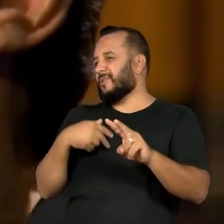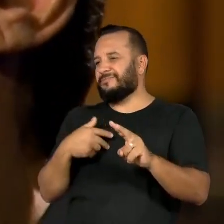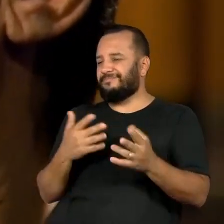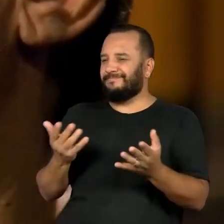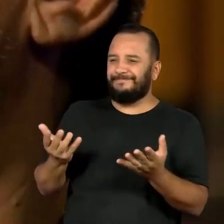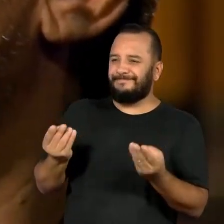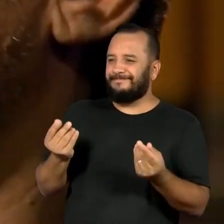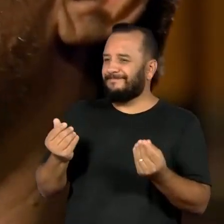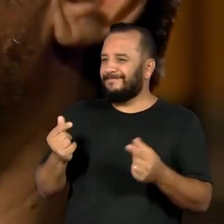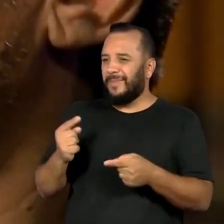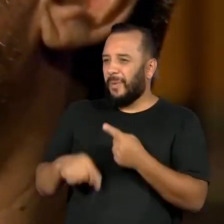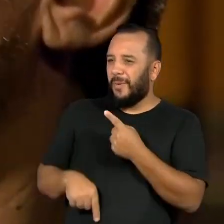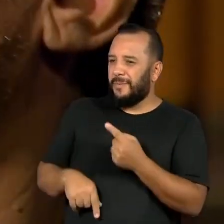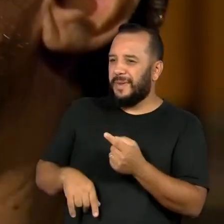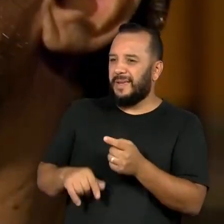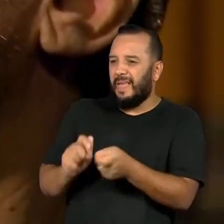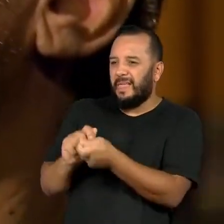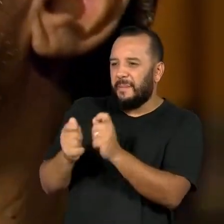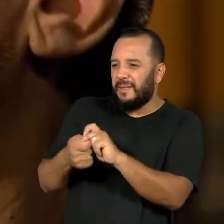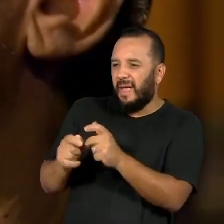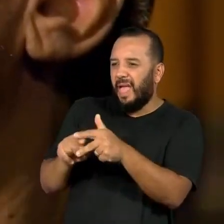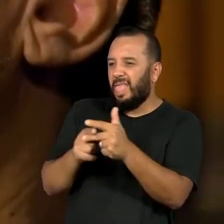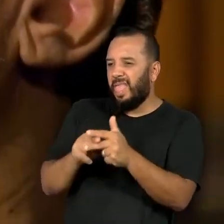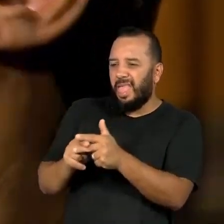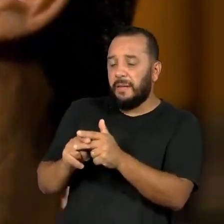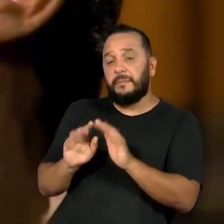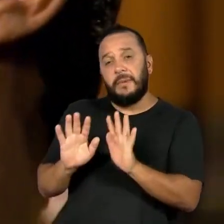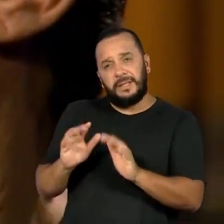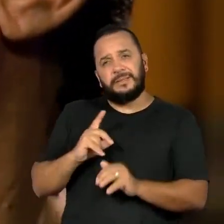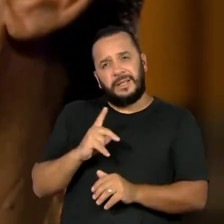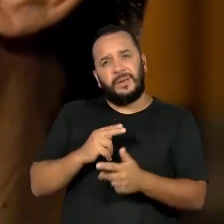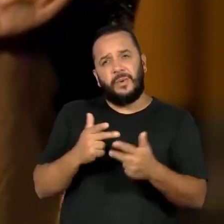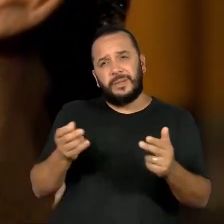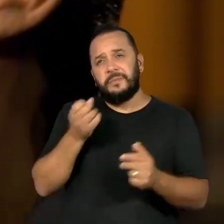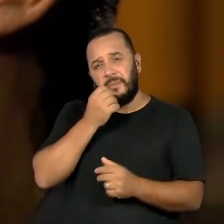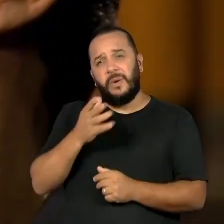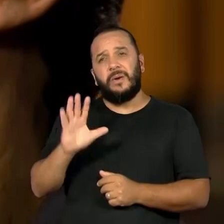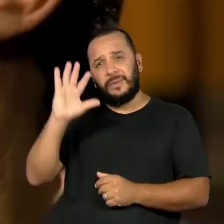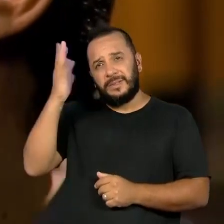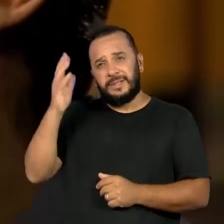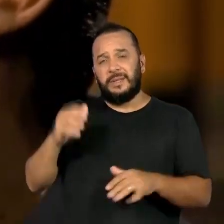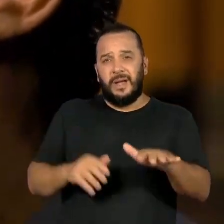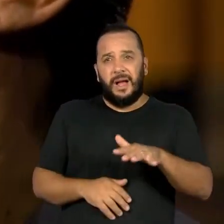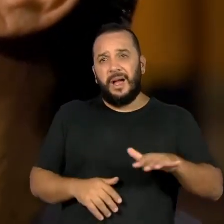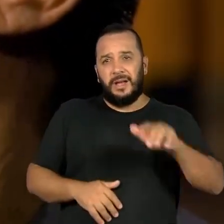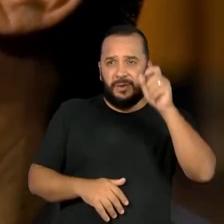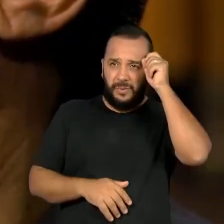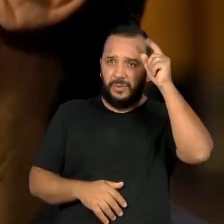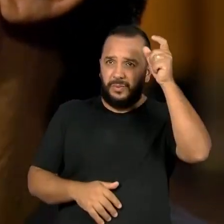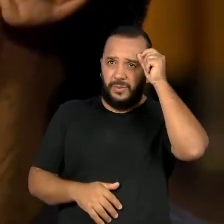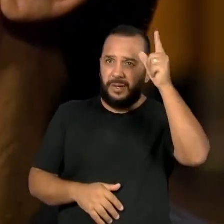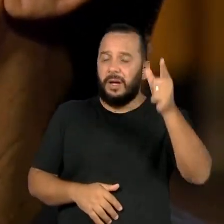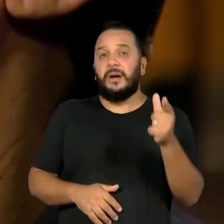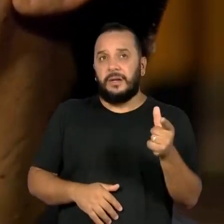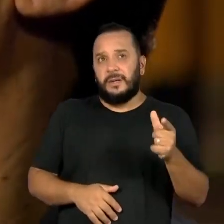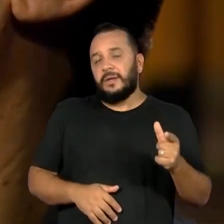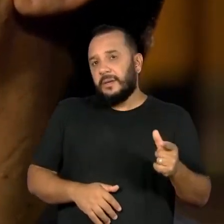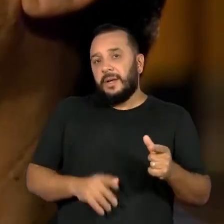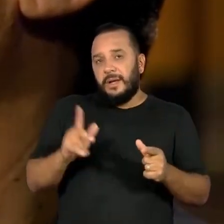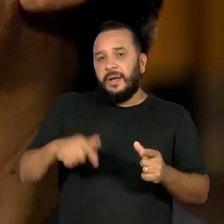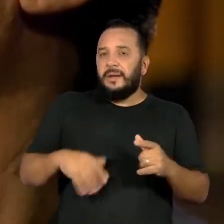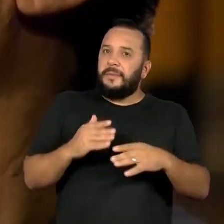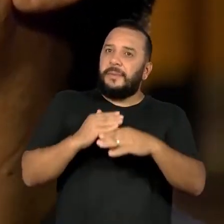mas tem coisas boas acontecendo os culturais culturais É raro hoje você não isso acho que virou meio com um